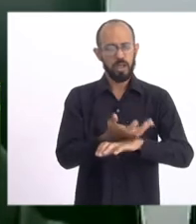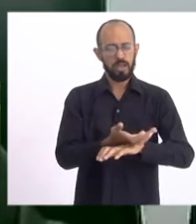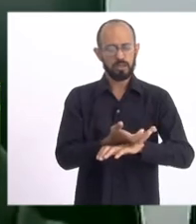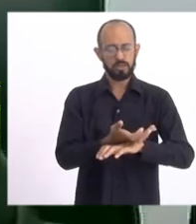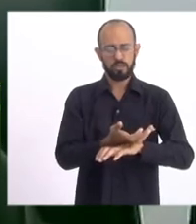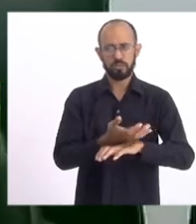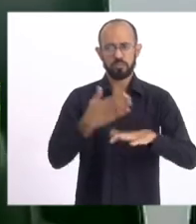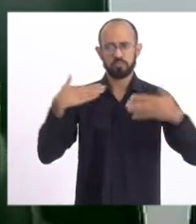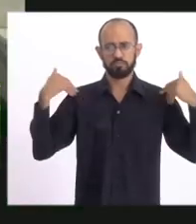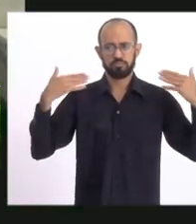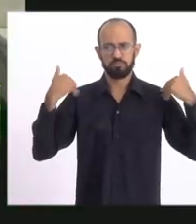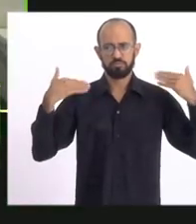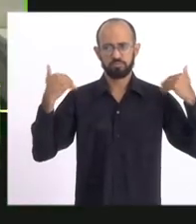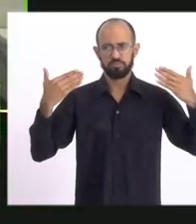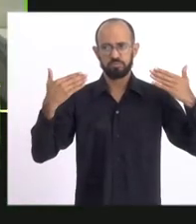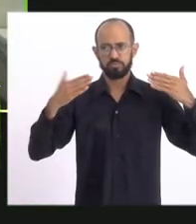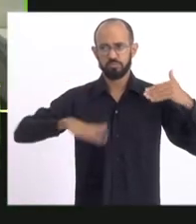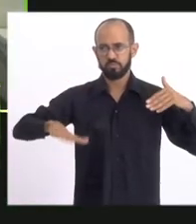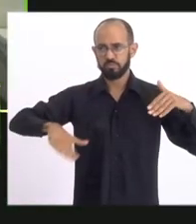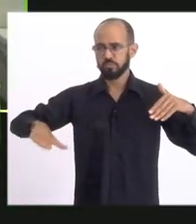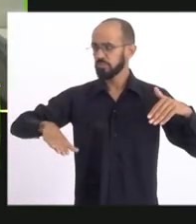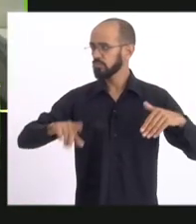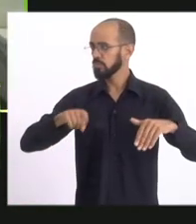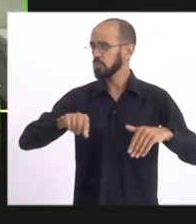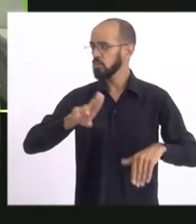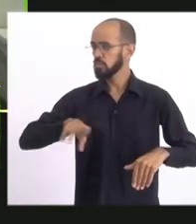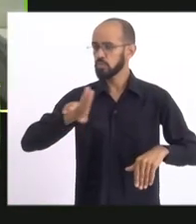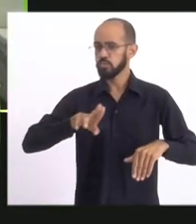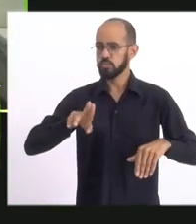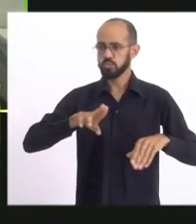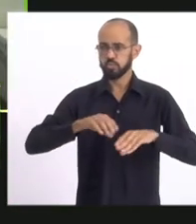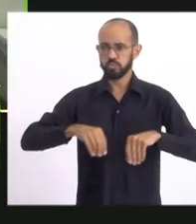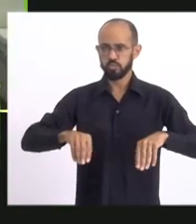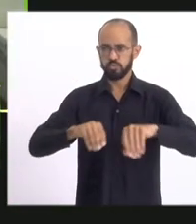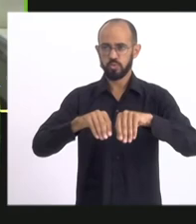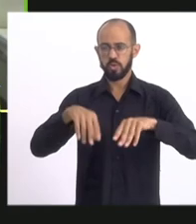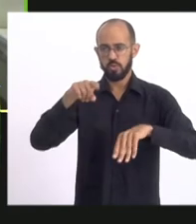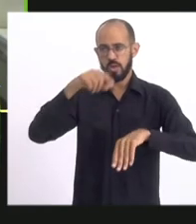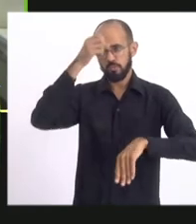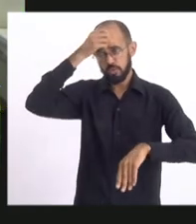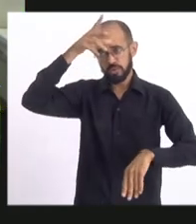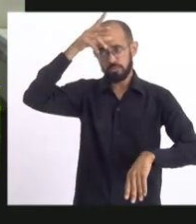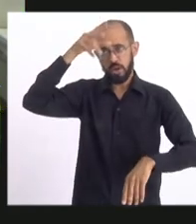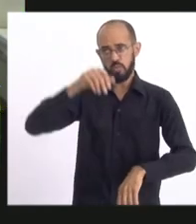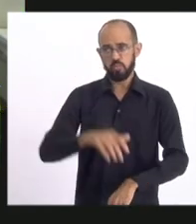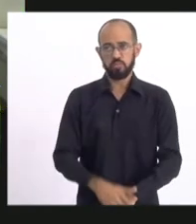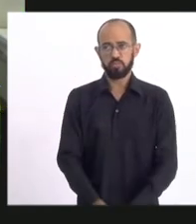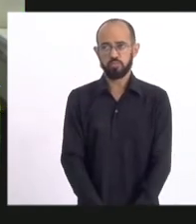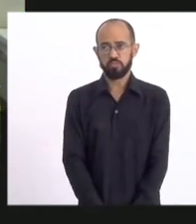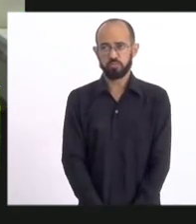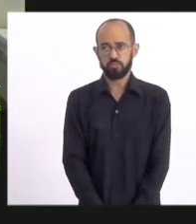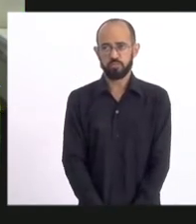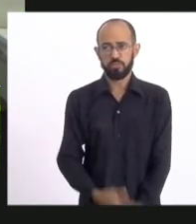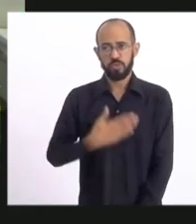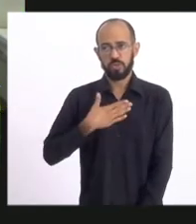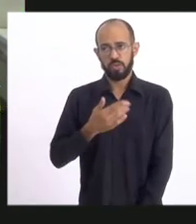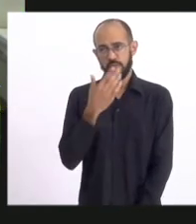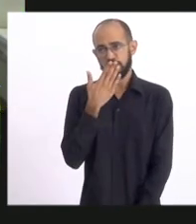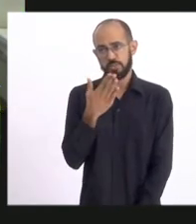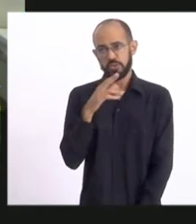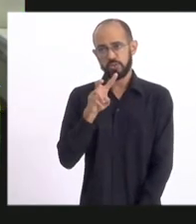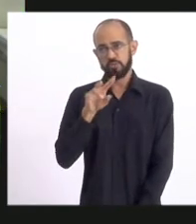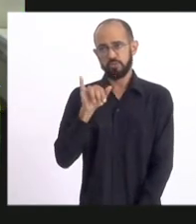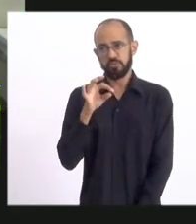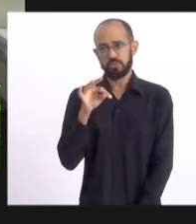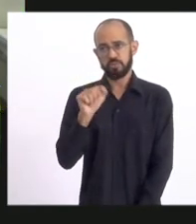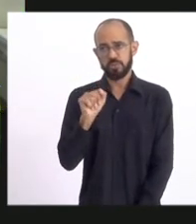Eu acho que a gente já lembra. Isso é uso do solo. O uso do solo é municipal. Pô. Vou pedir vista, Luiz. Tá? Só para eu dar uma olhadinha